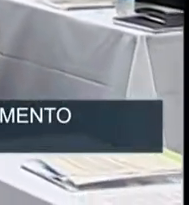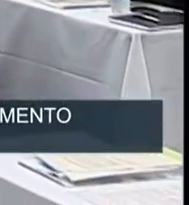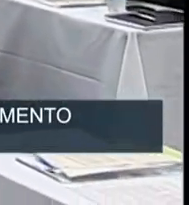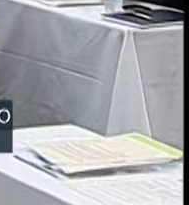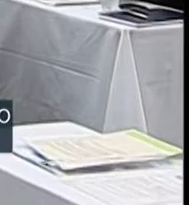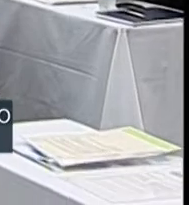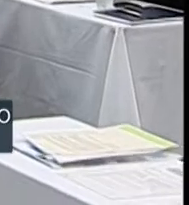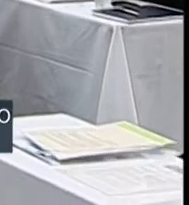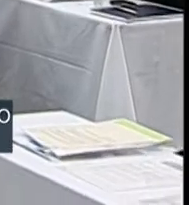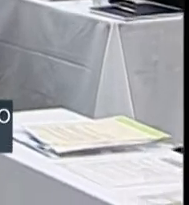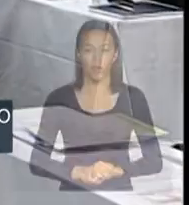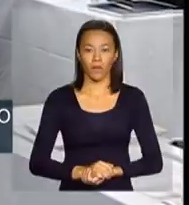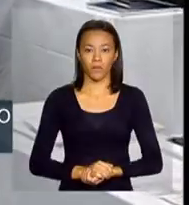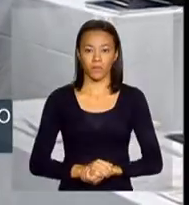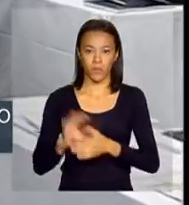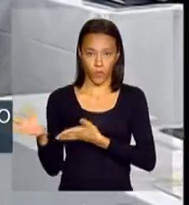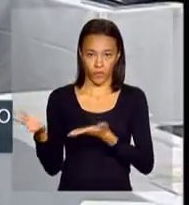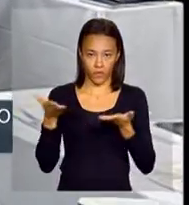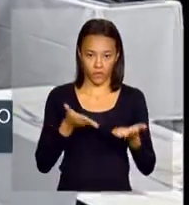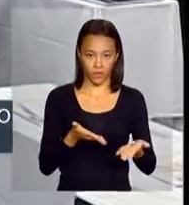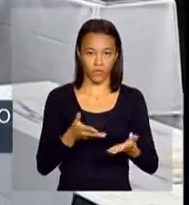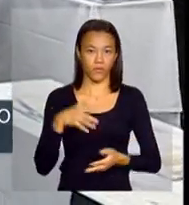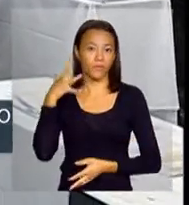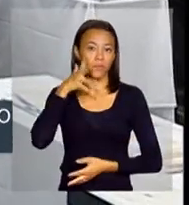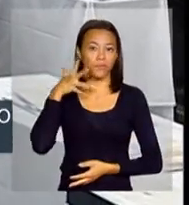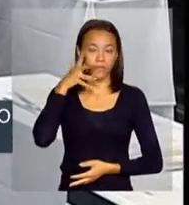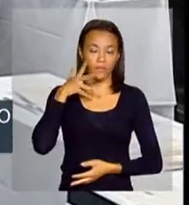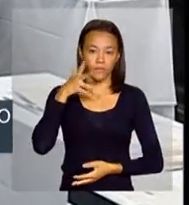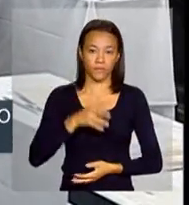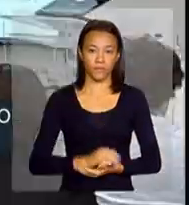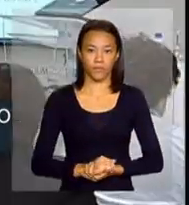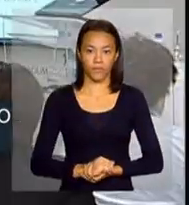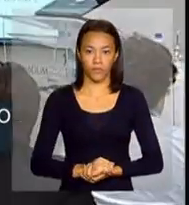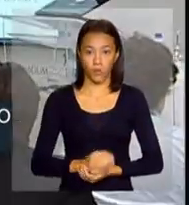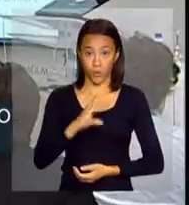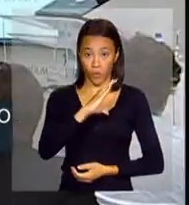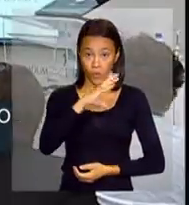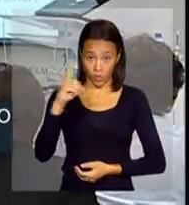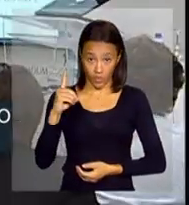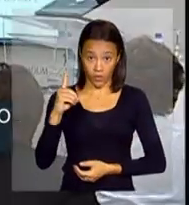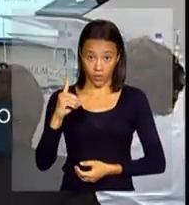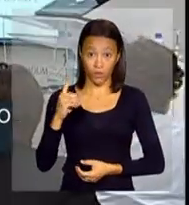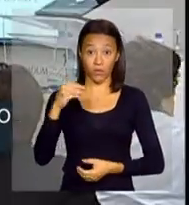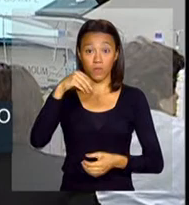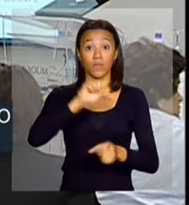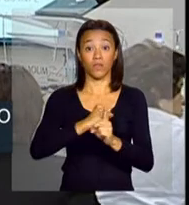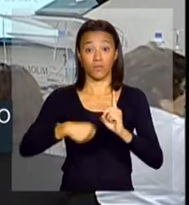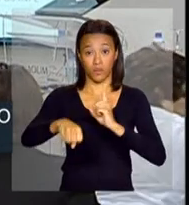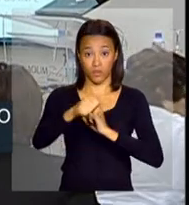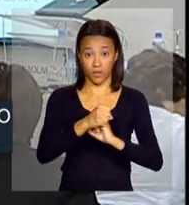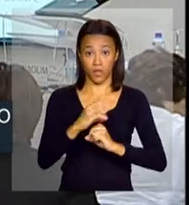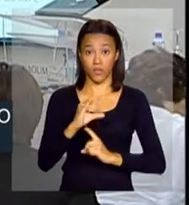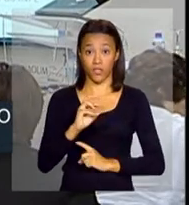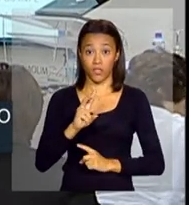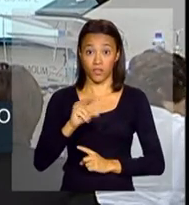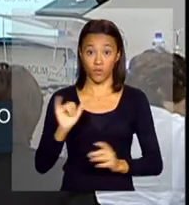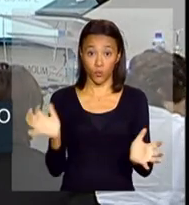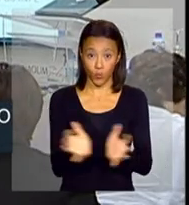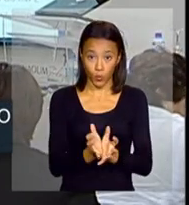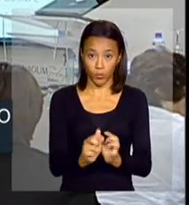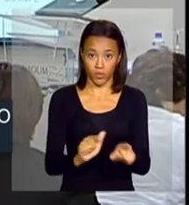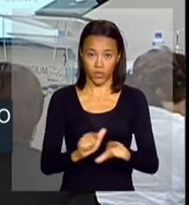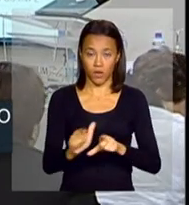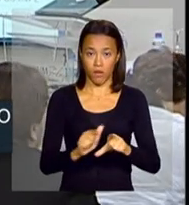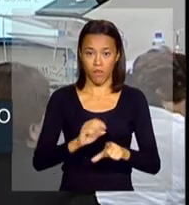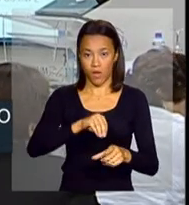Convidamos agora a fazer uso da palavra o coordenador da sociedade civil no Grupo de Trabalho da